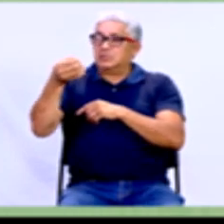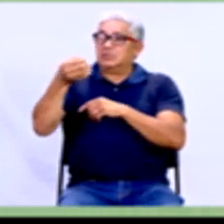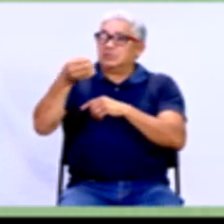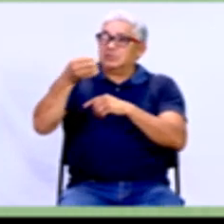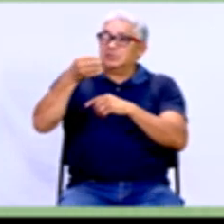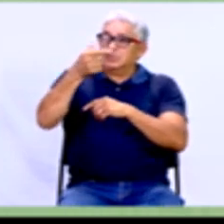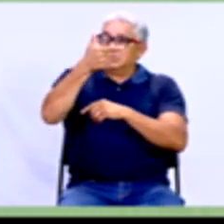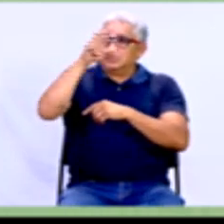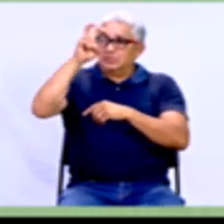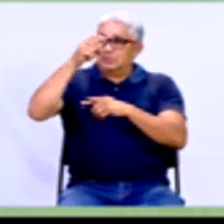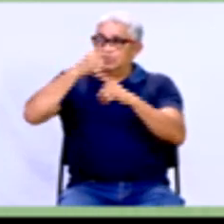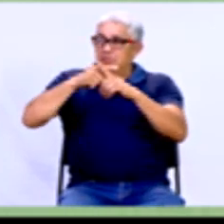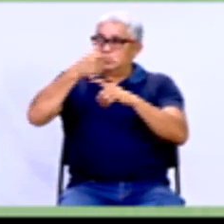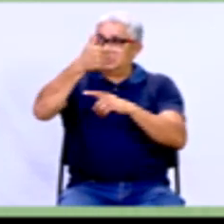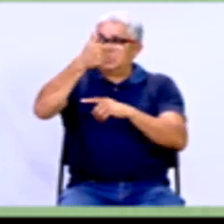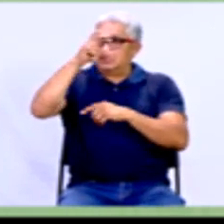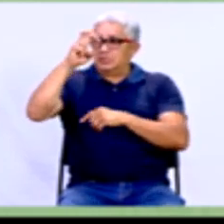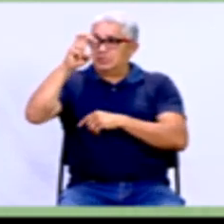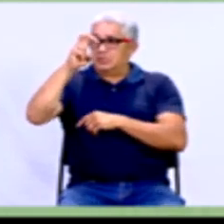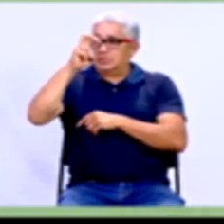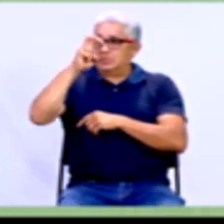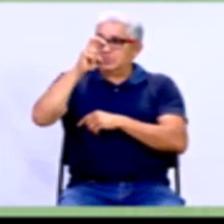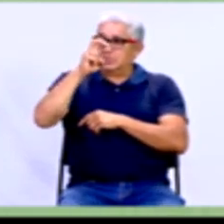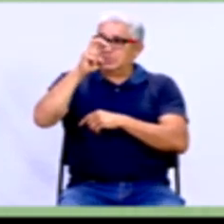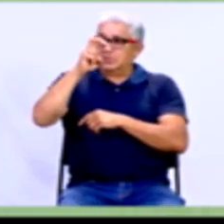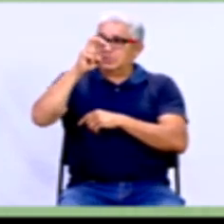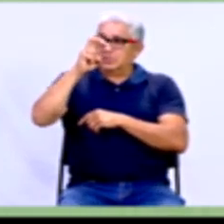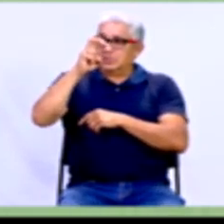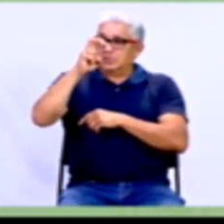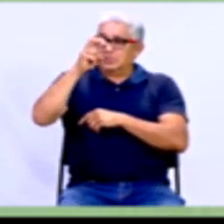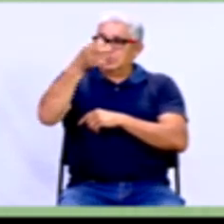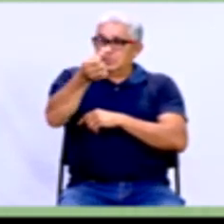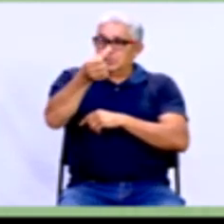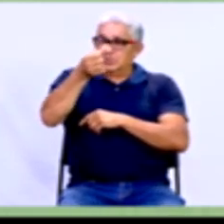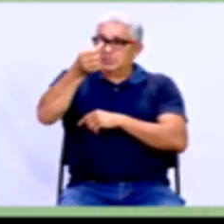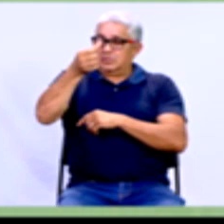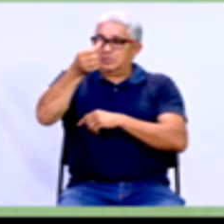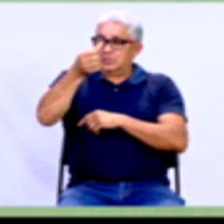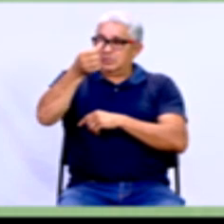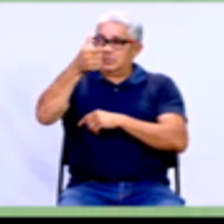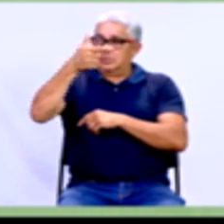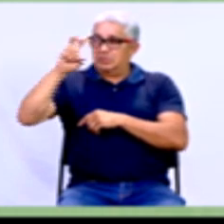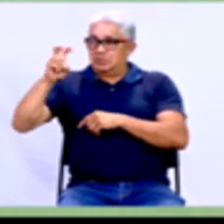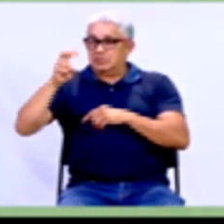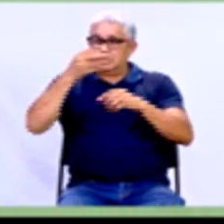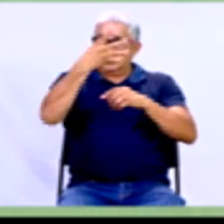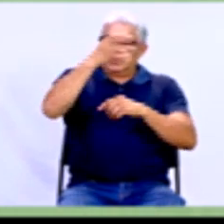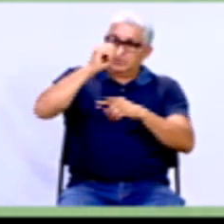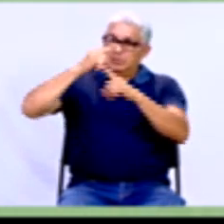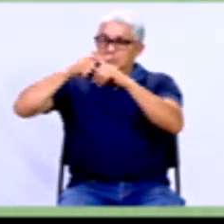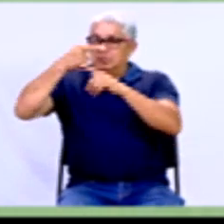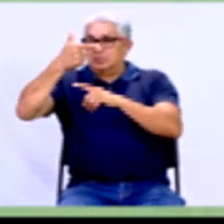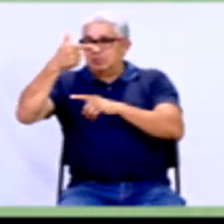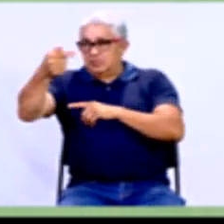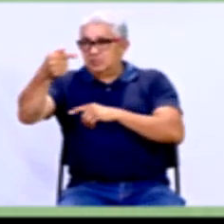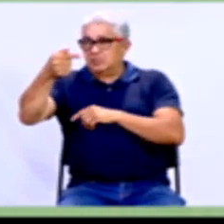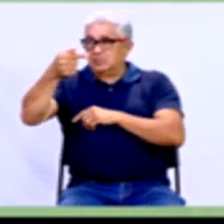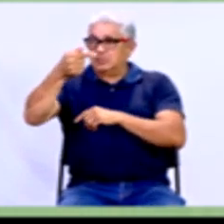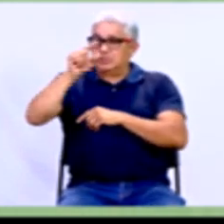460. 25 vezes 25, 625. 40 vezes